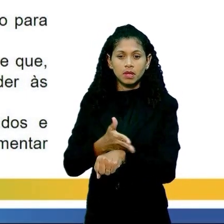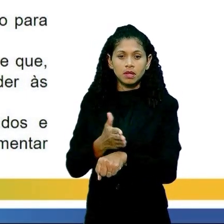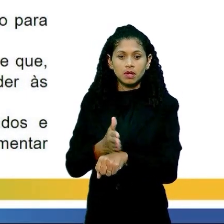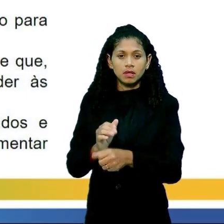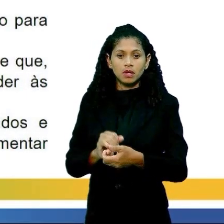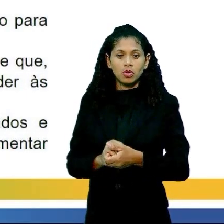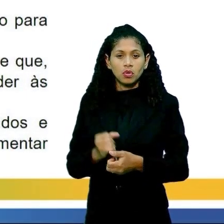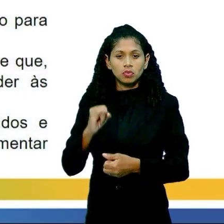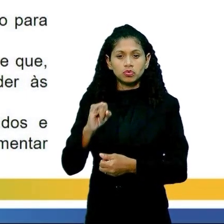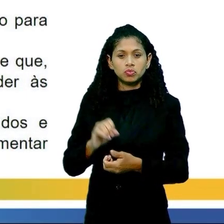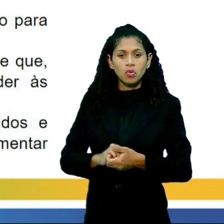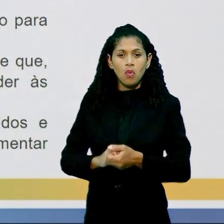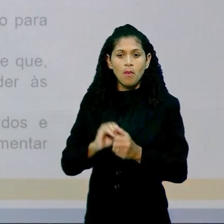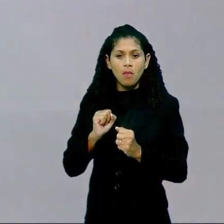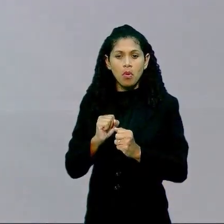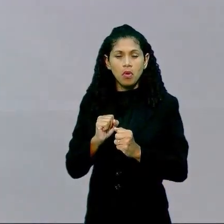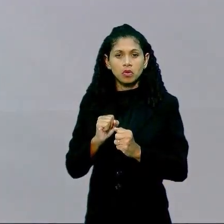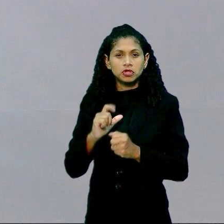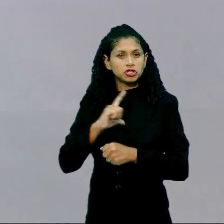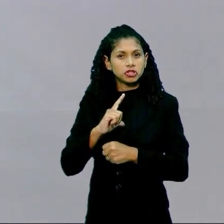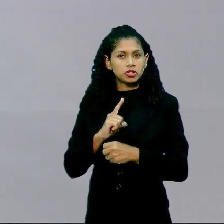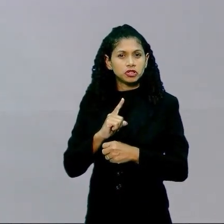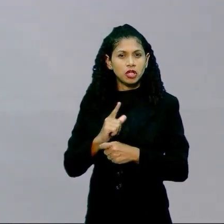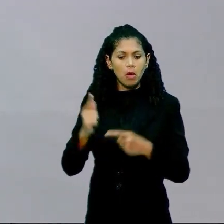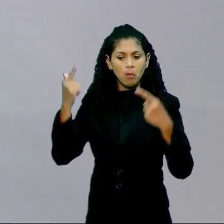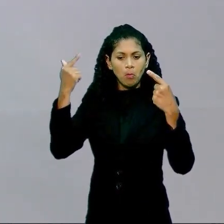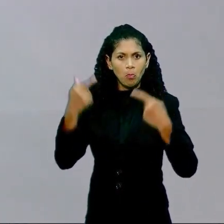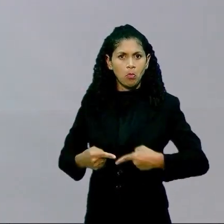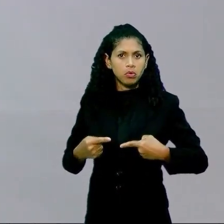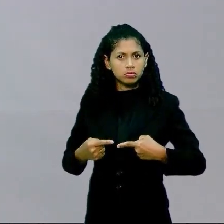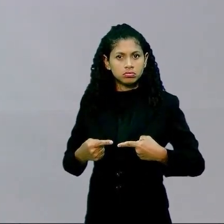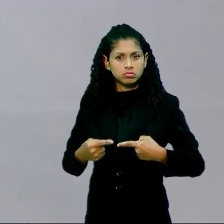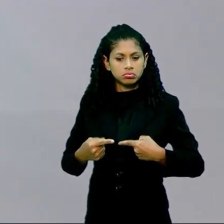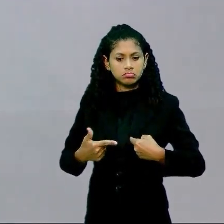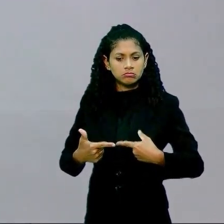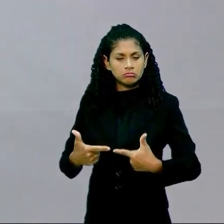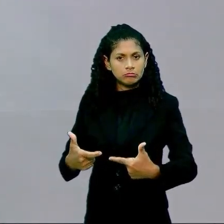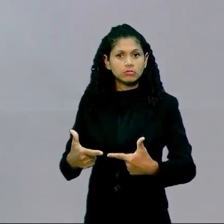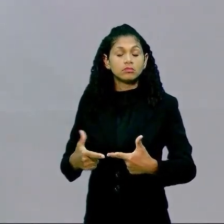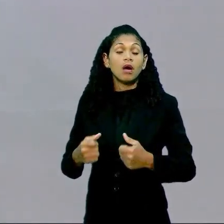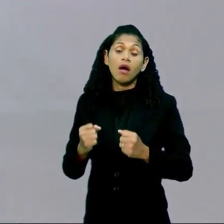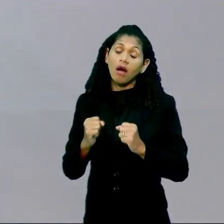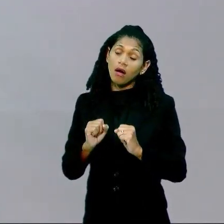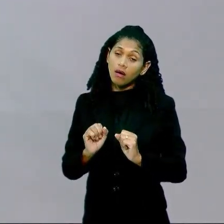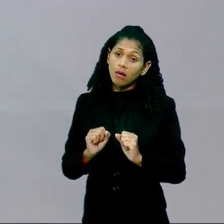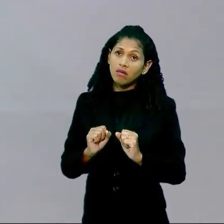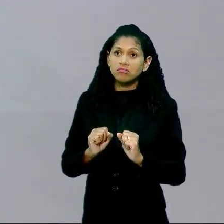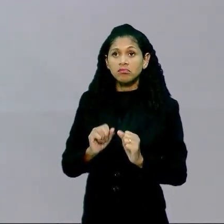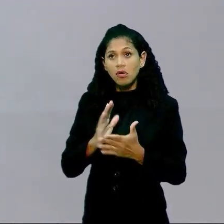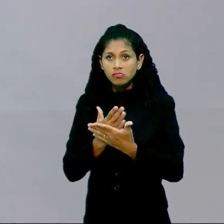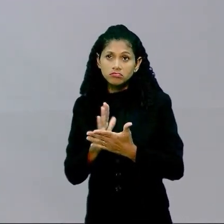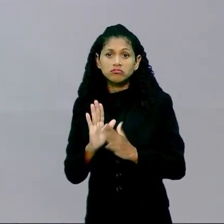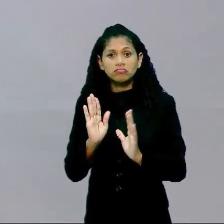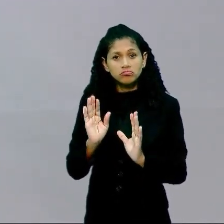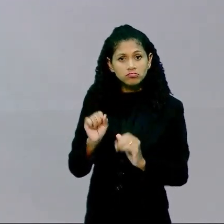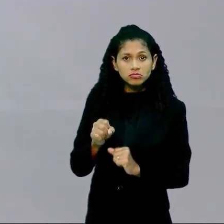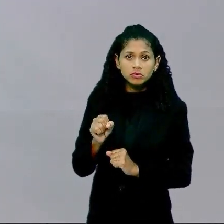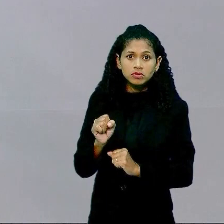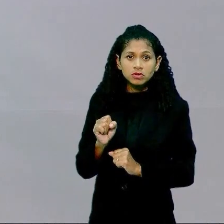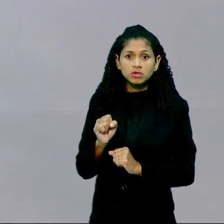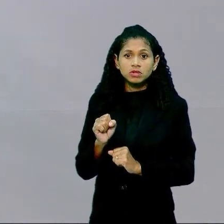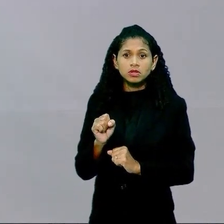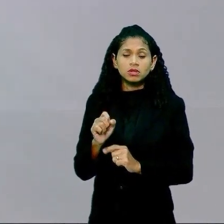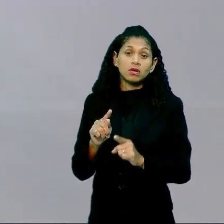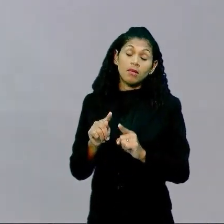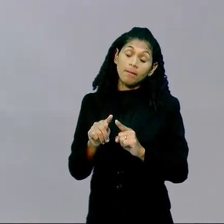jogo pode gerar situações de conflito? E, às vezes, quem nunca quer... Uno, aí vai abarca um